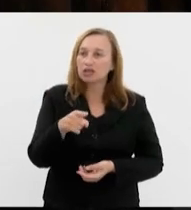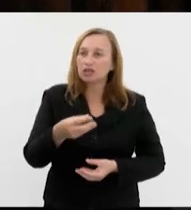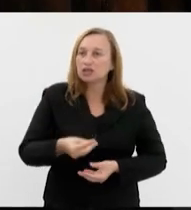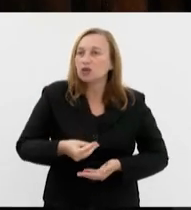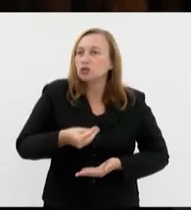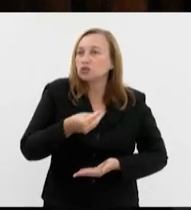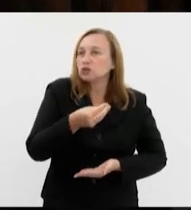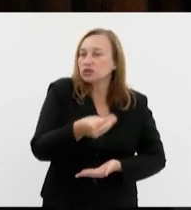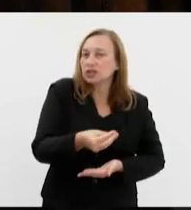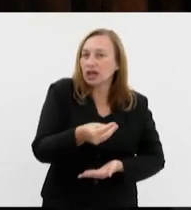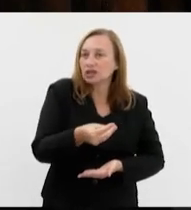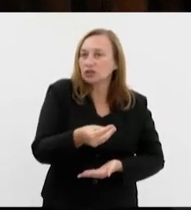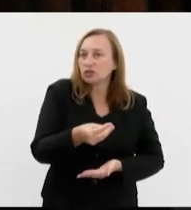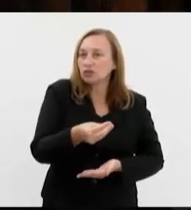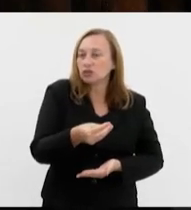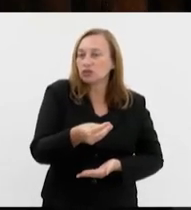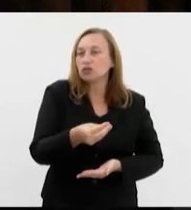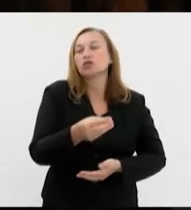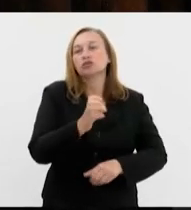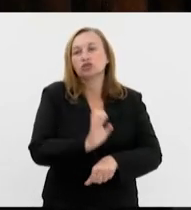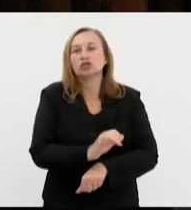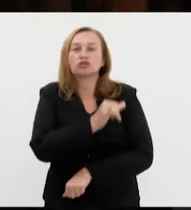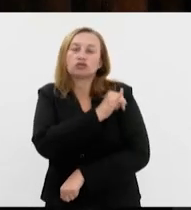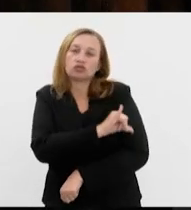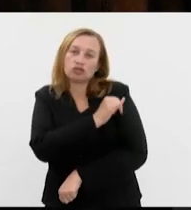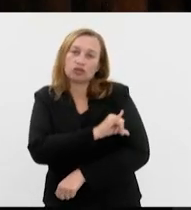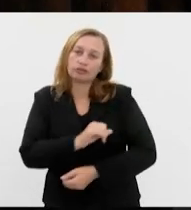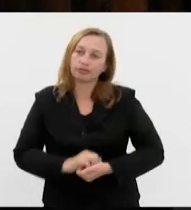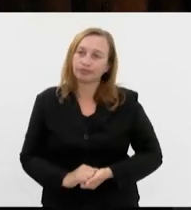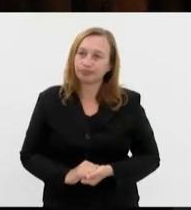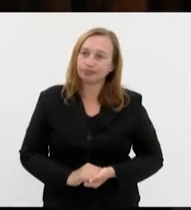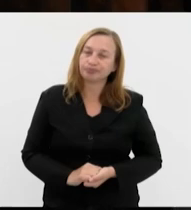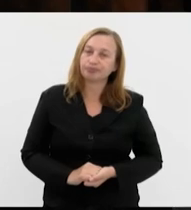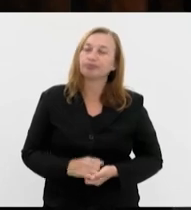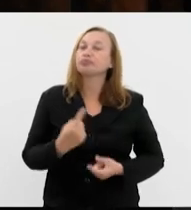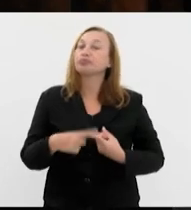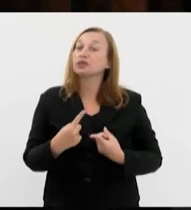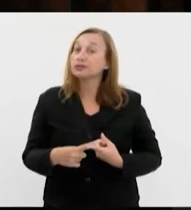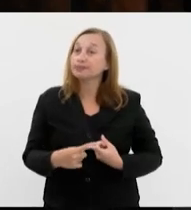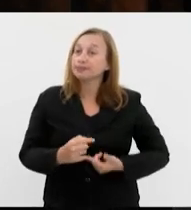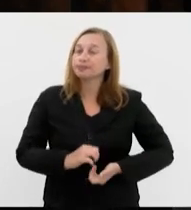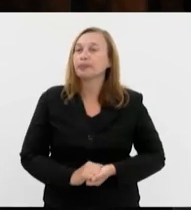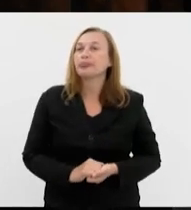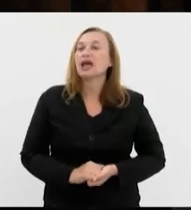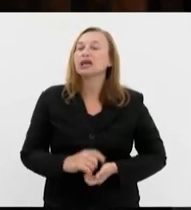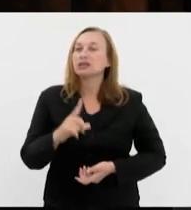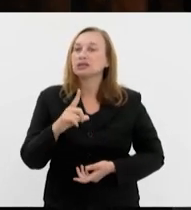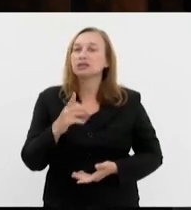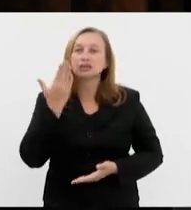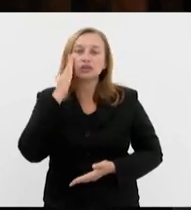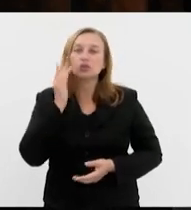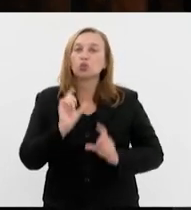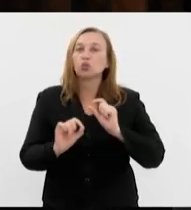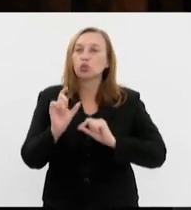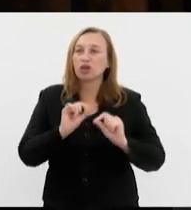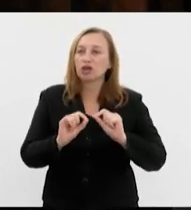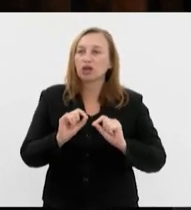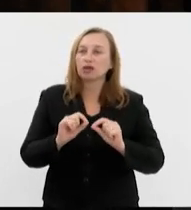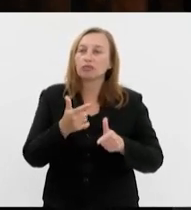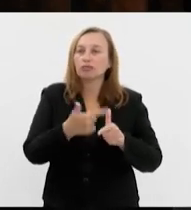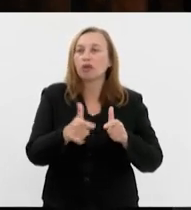concedidos exclusivamente no Estado do Rio de Janeiro. Por quê? Porque a gente entende que o Brasil tem um